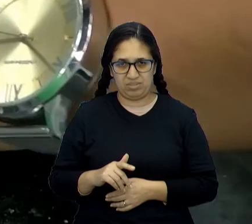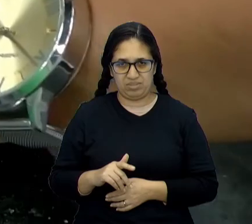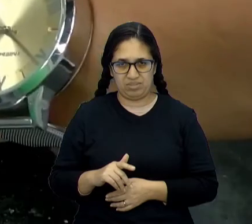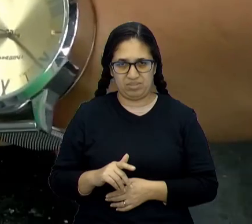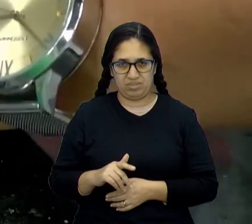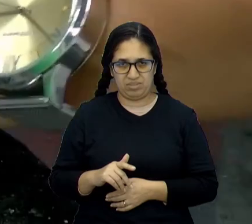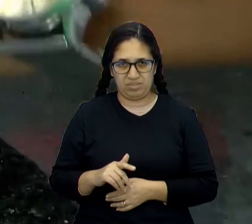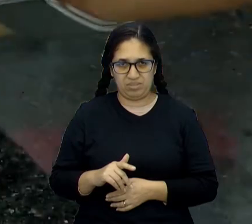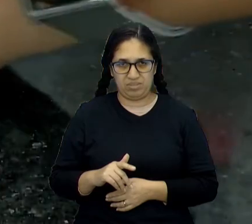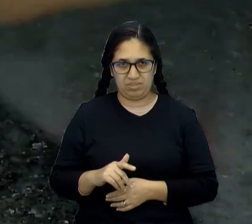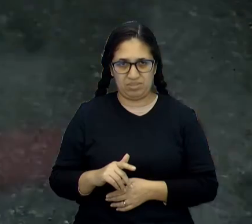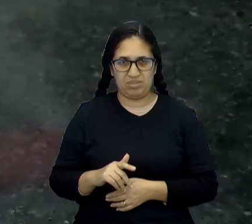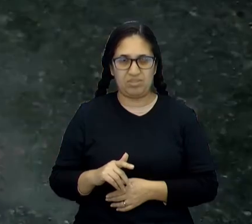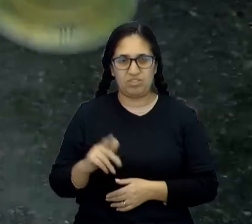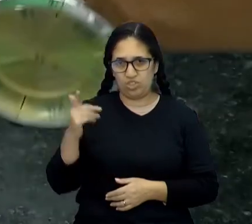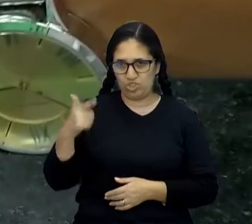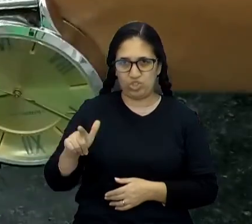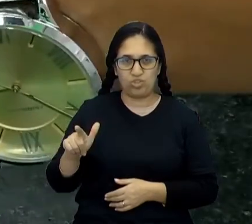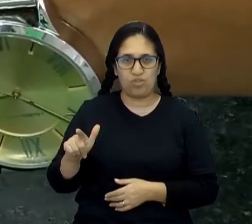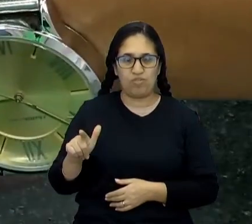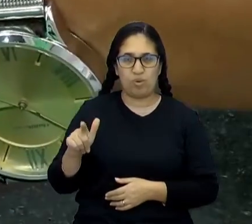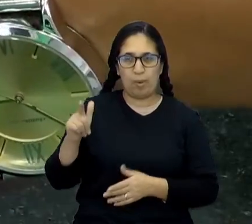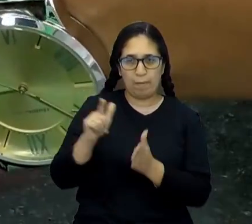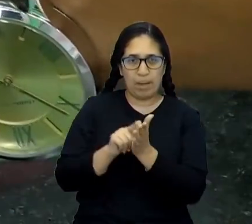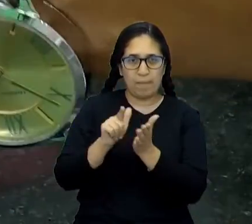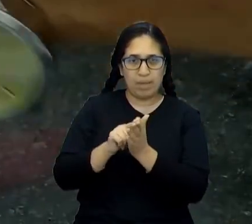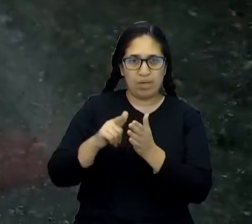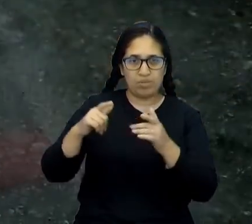Vou fazer de novo, tá? Põe aqui.